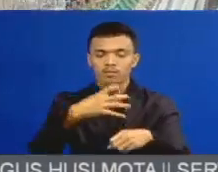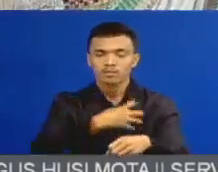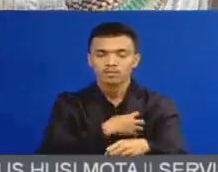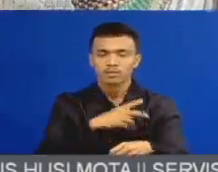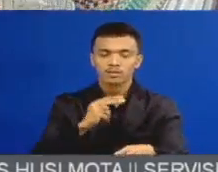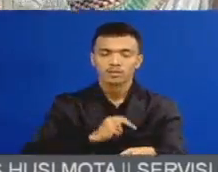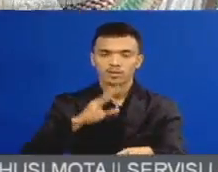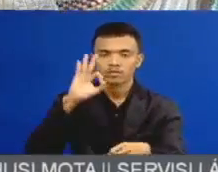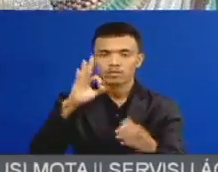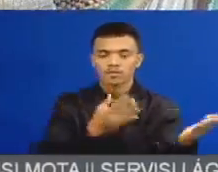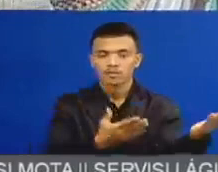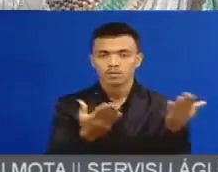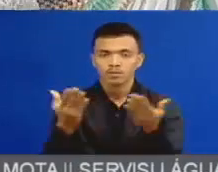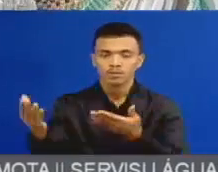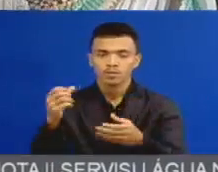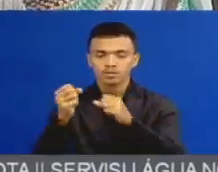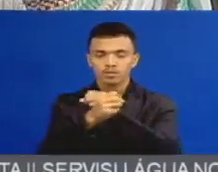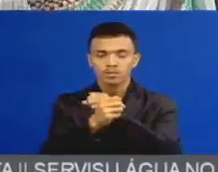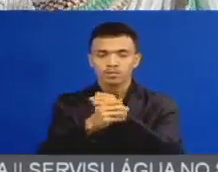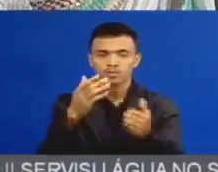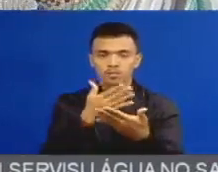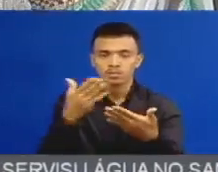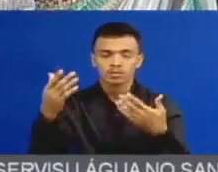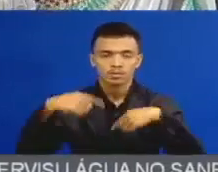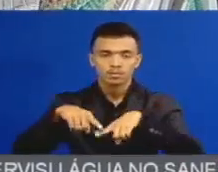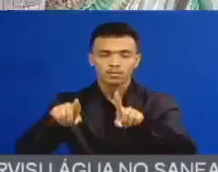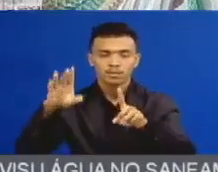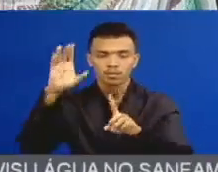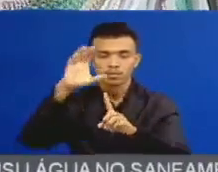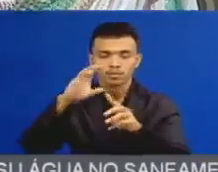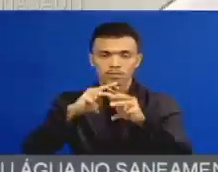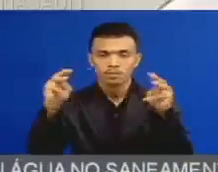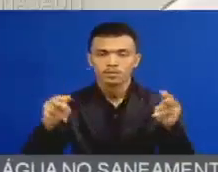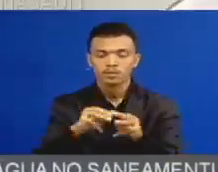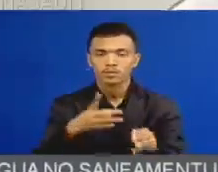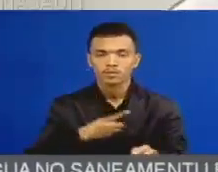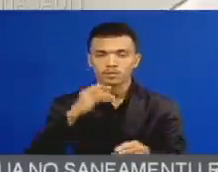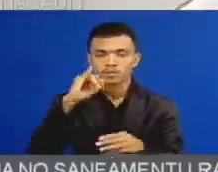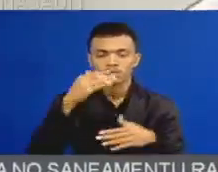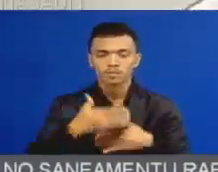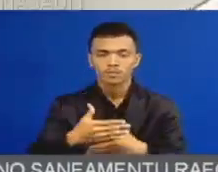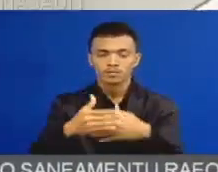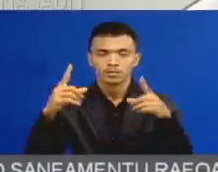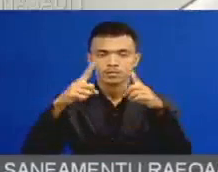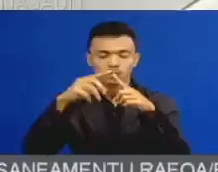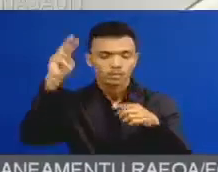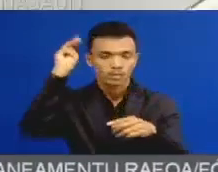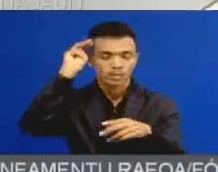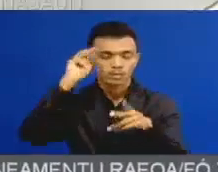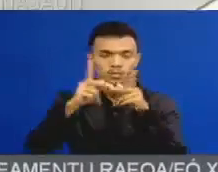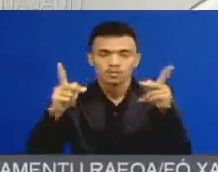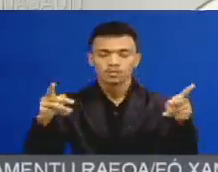lori queda suspeito. Ho evidência para comando polícia município dele, onde continua o processo para Ministério Público. Horas né,